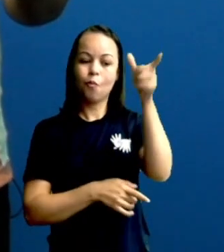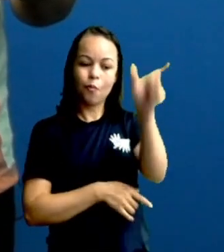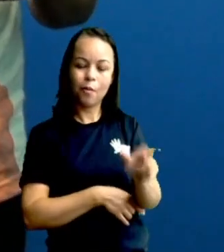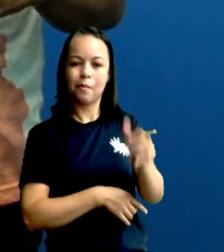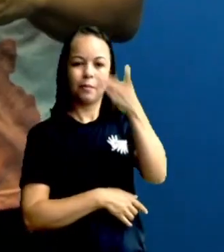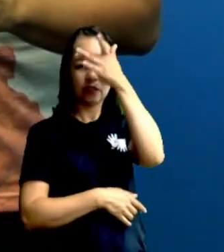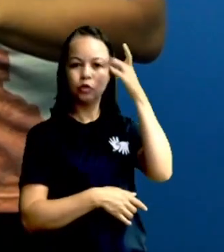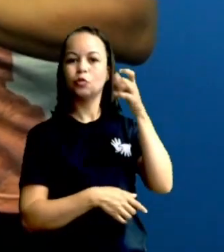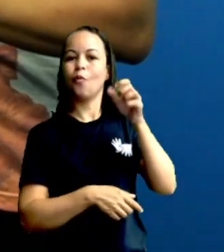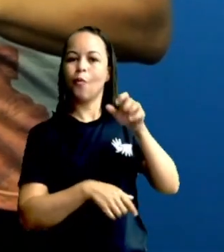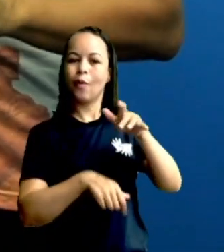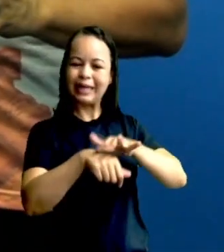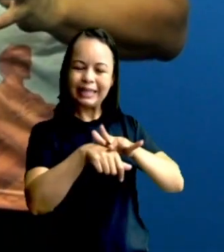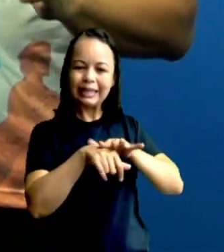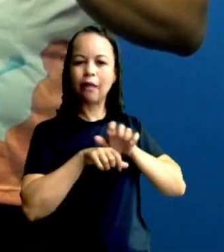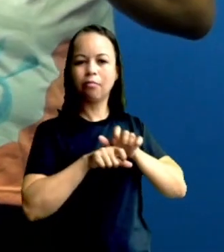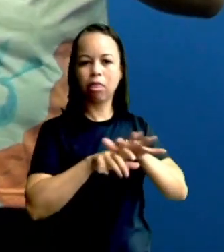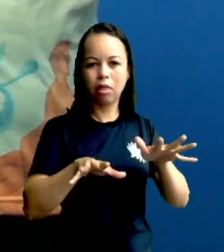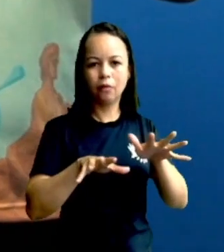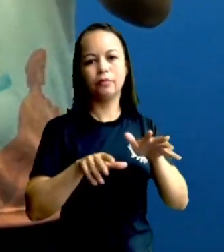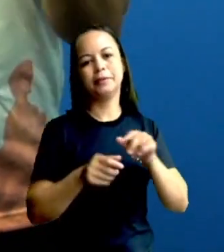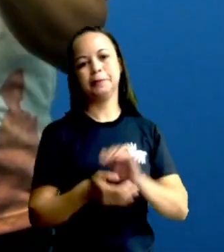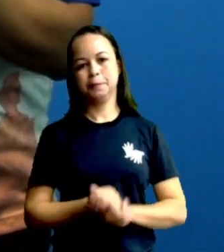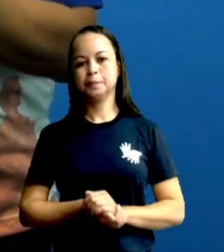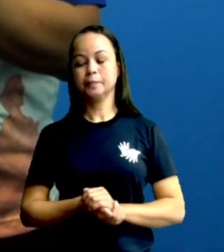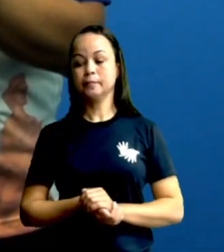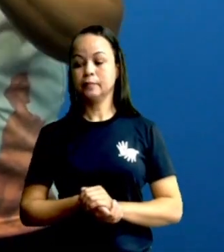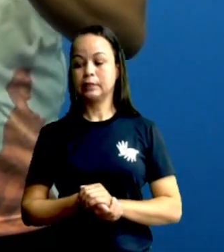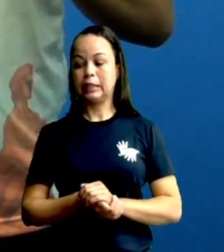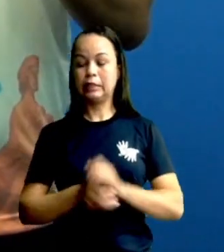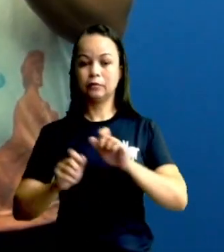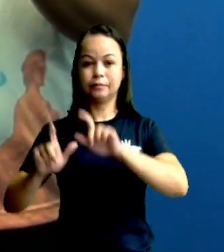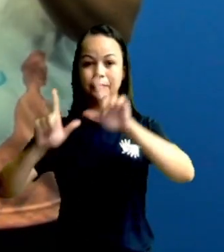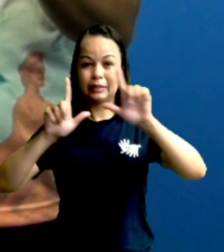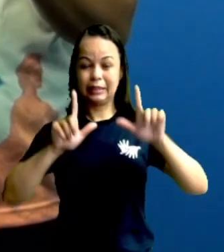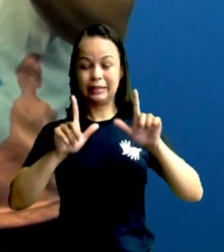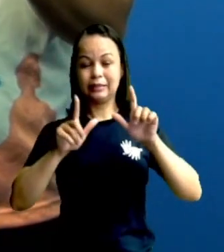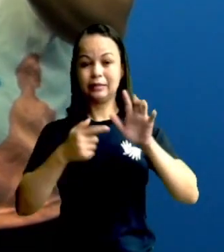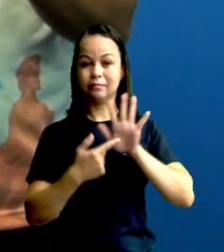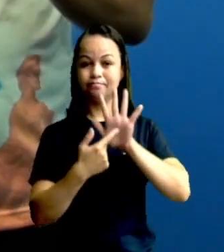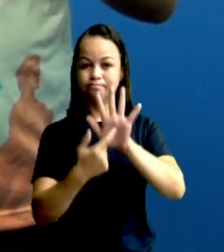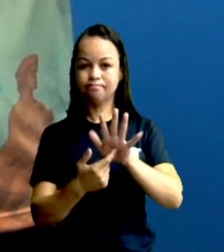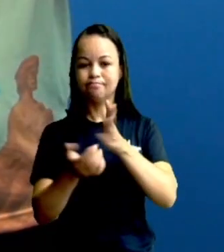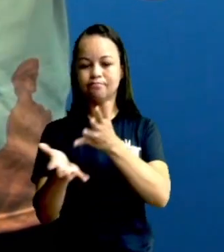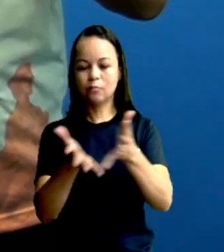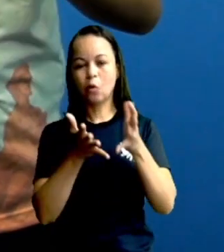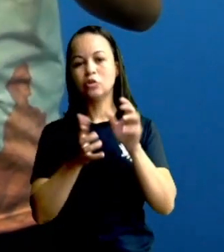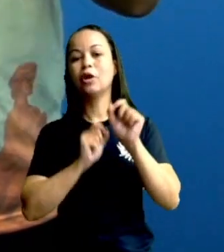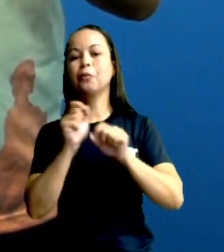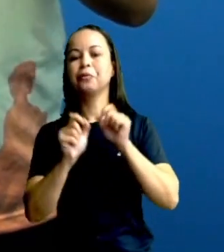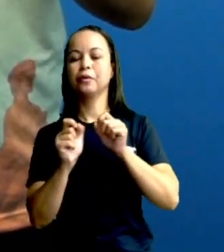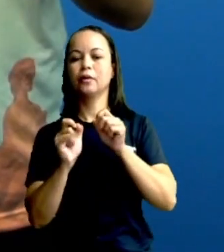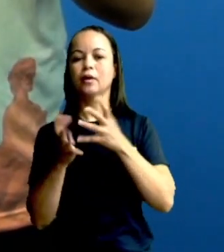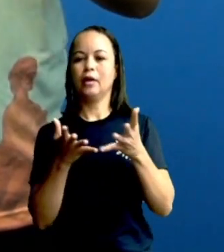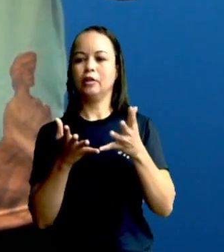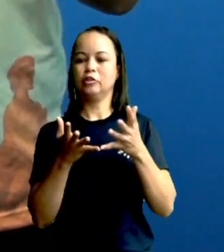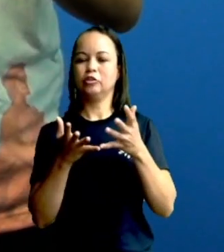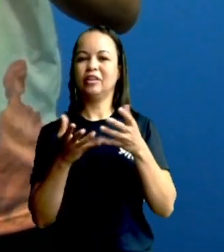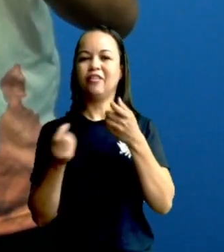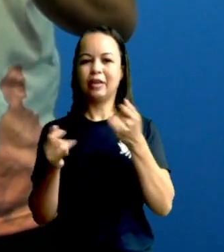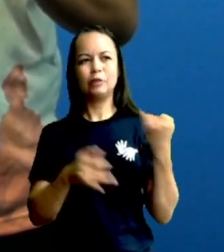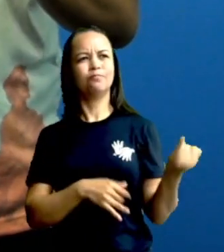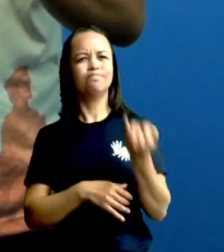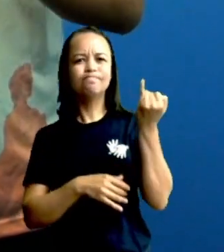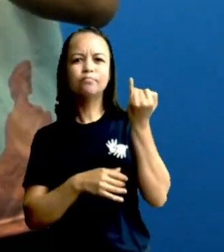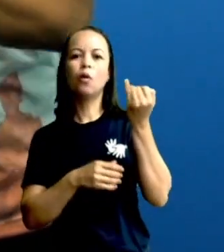produção. Essas informações que já se encontram aqui nesse preâmbulo da nossa aula já vão com certeza ser um